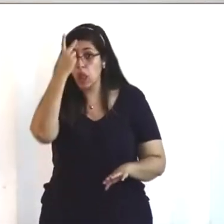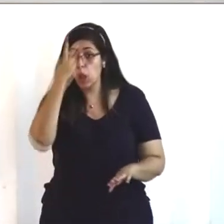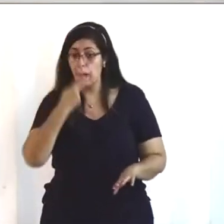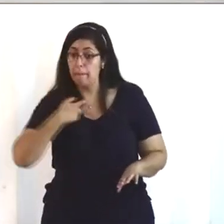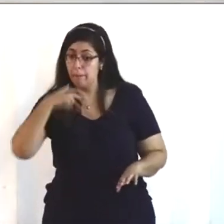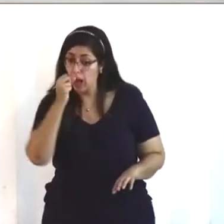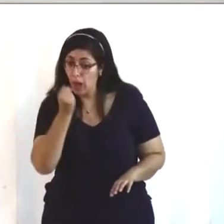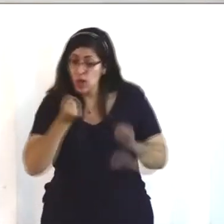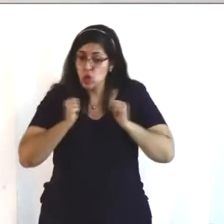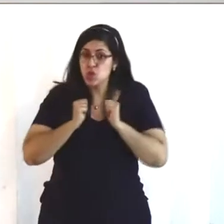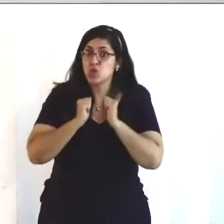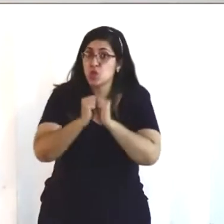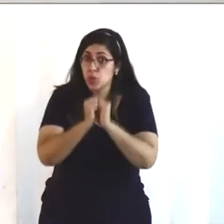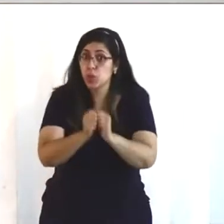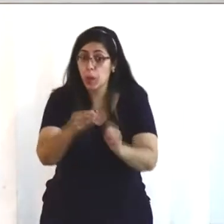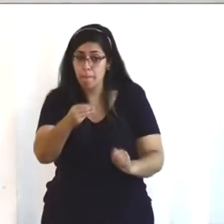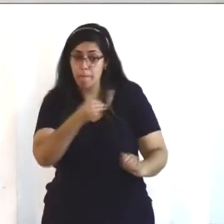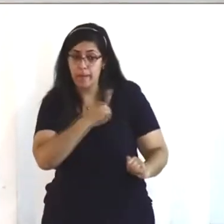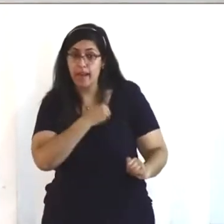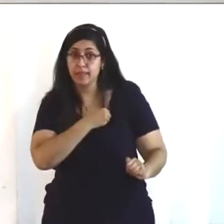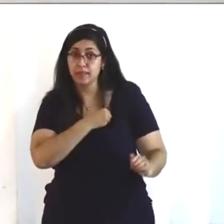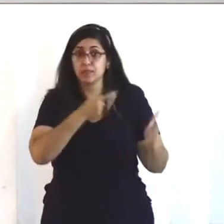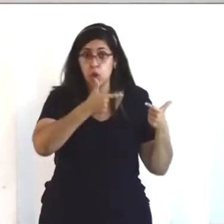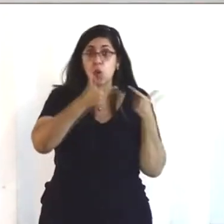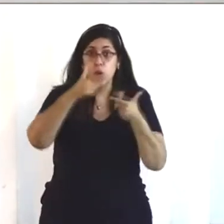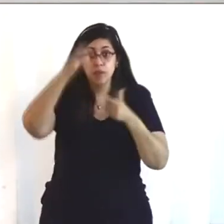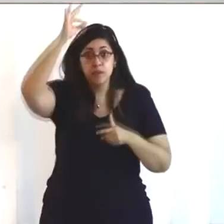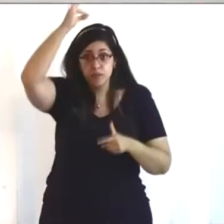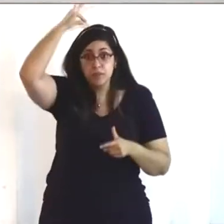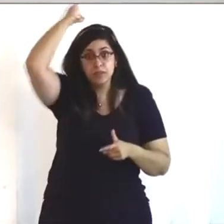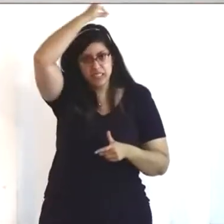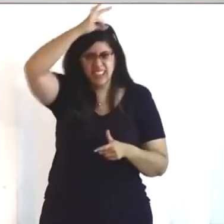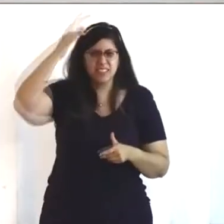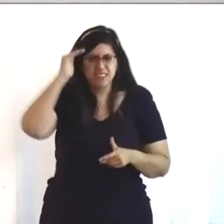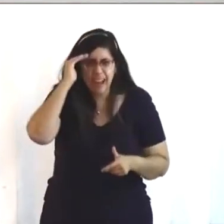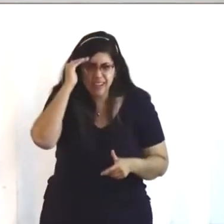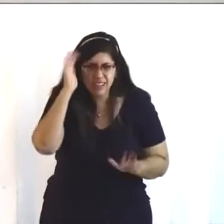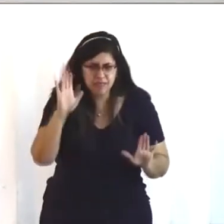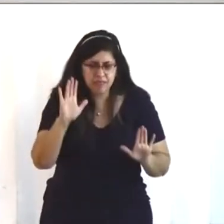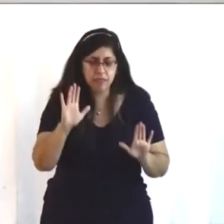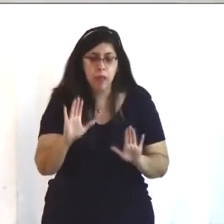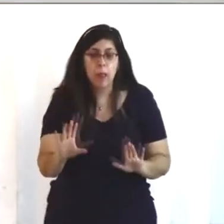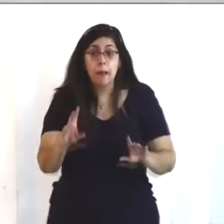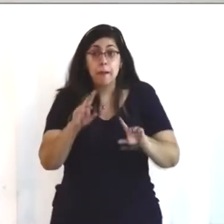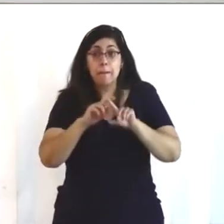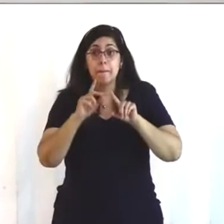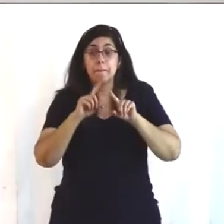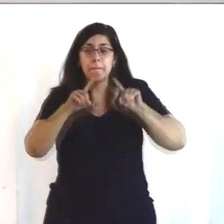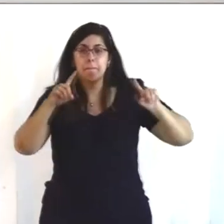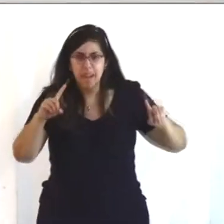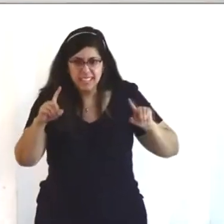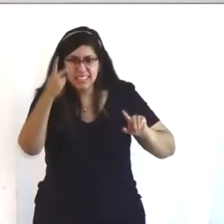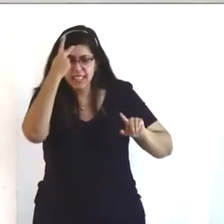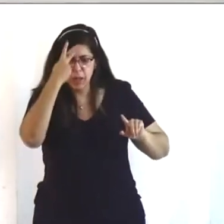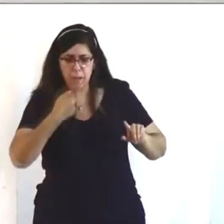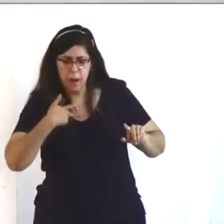contexto, é outra coisa. Não é simplesmente negar, e não é o suicídio em si.